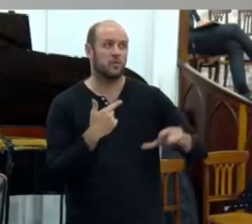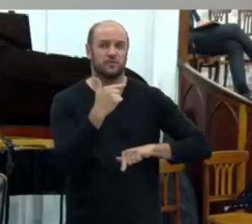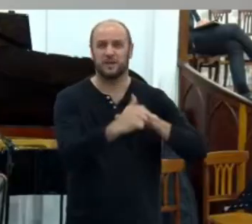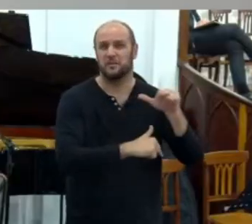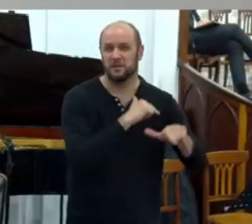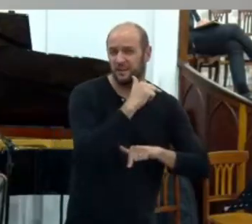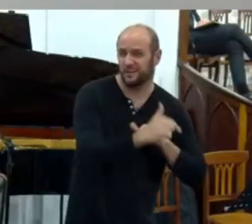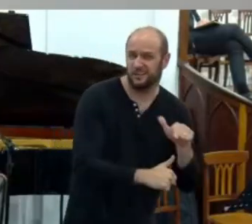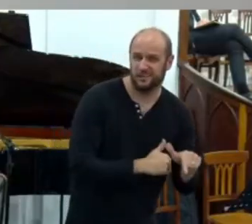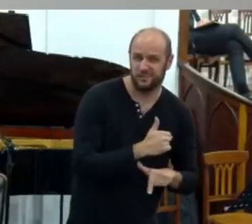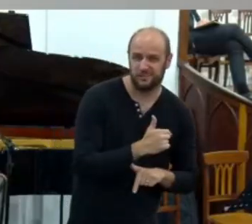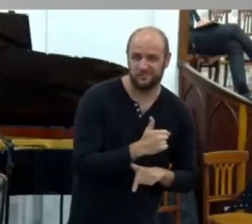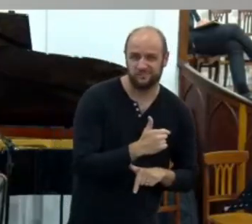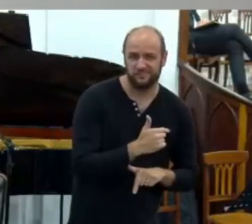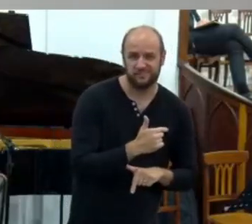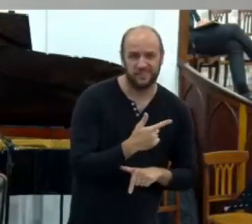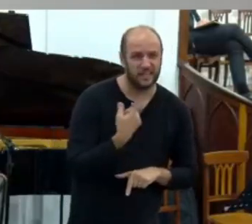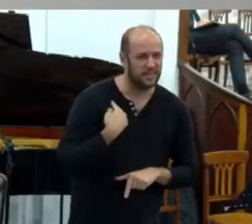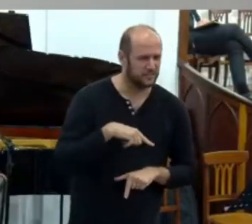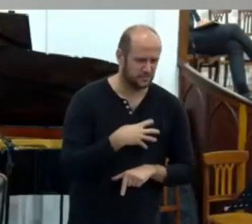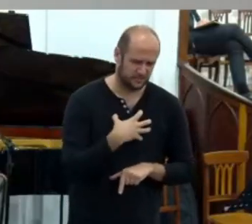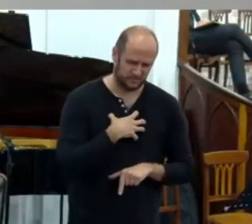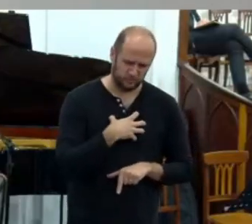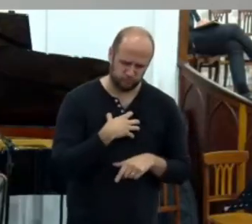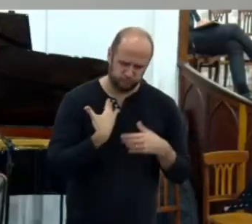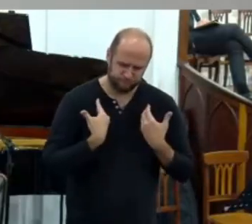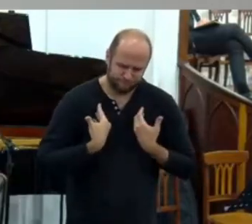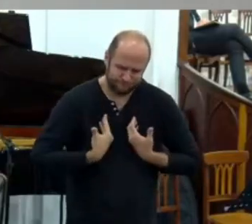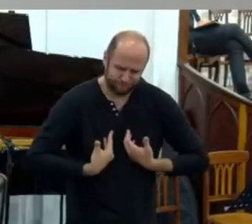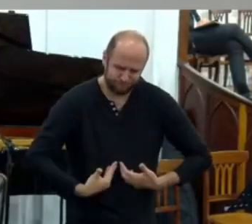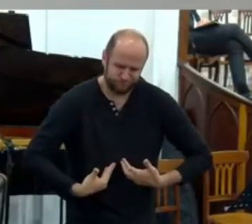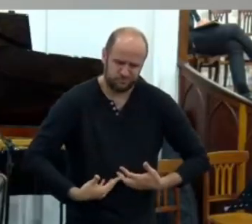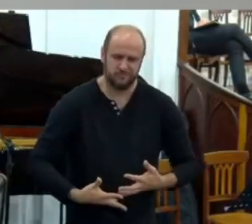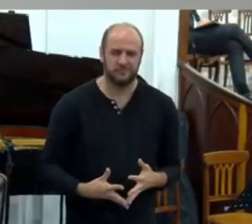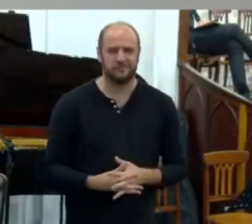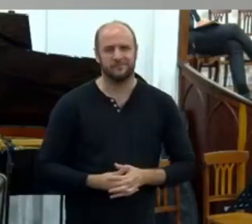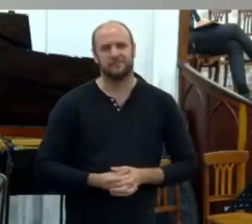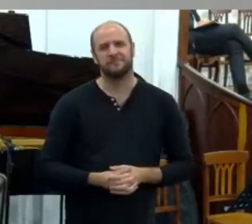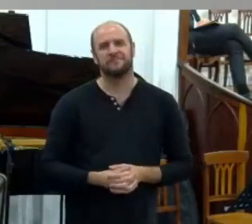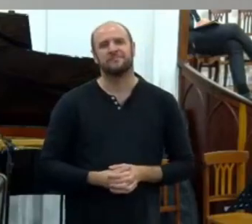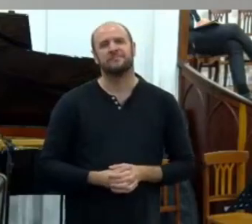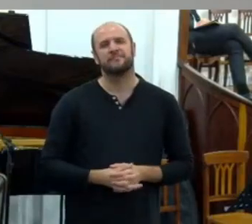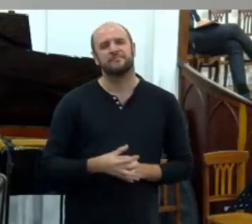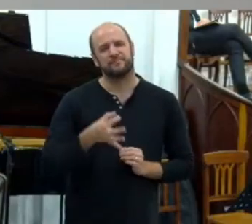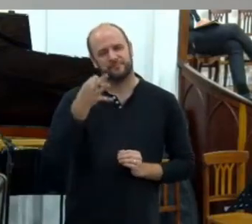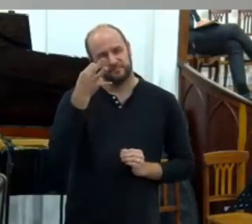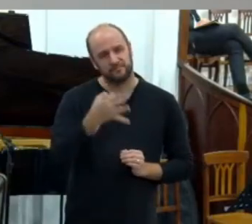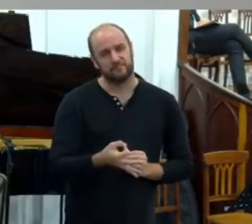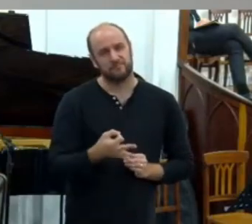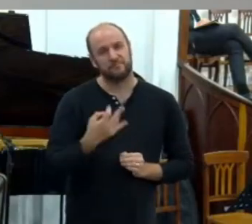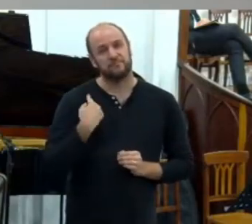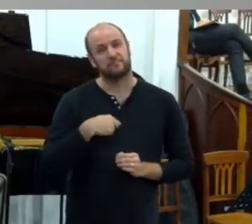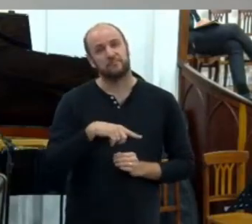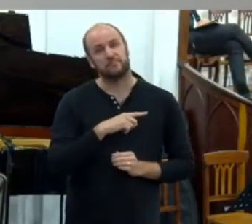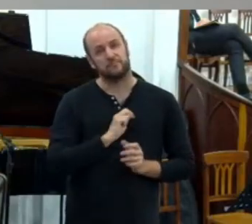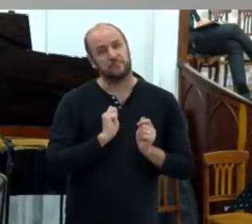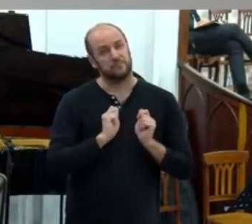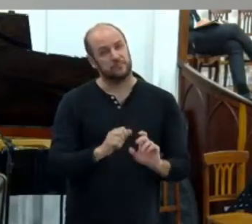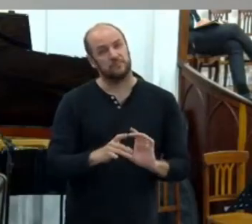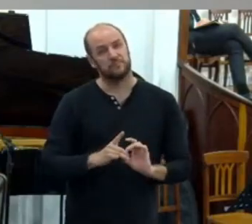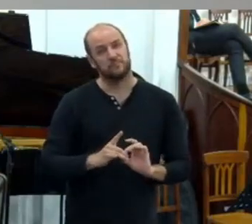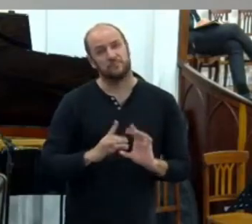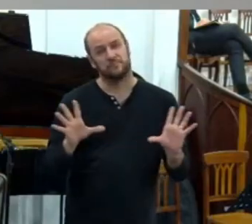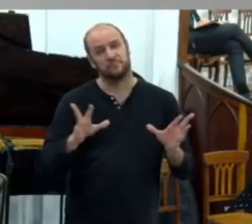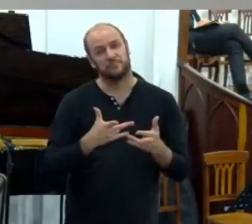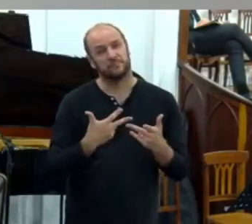atividades, por certo nos enfraquece. Por certo, faz com que nós possamos abrir mão